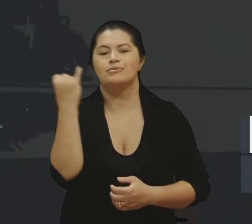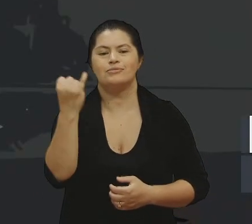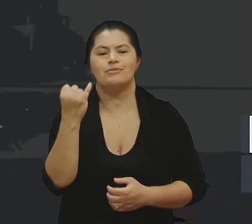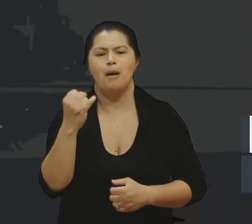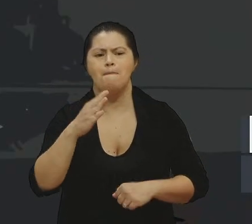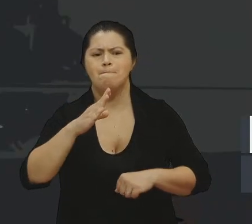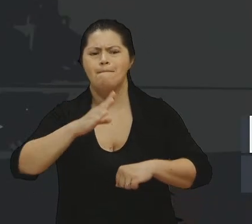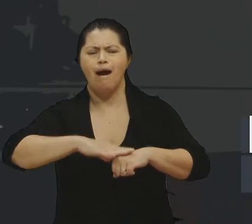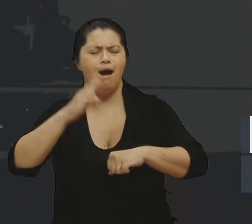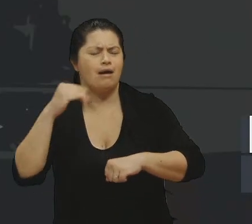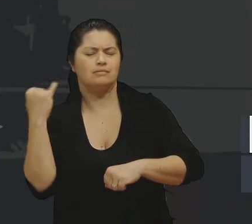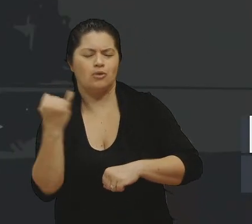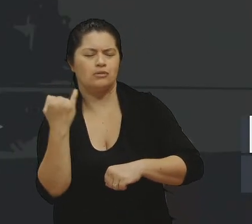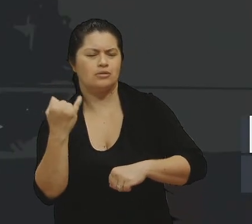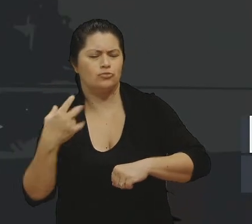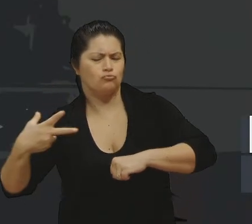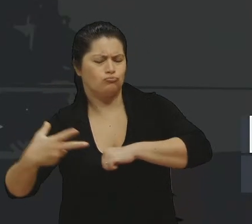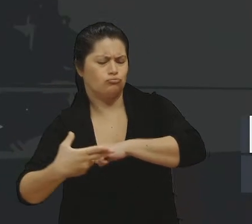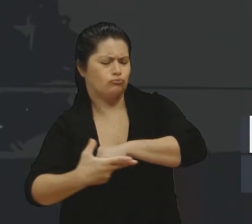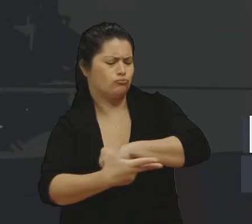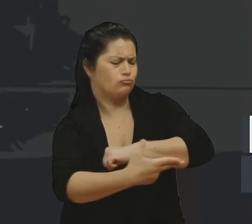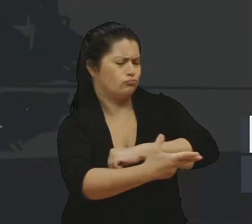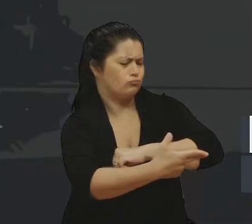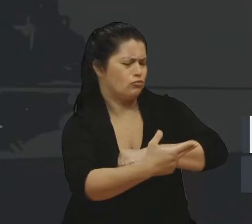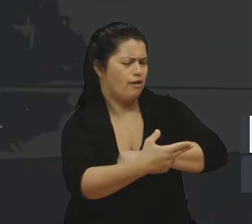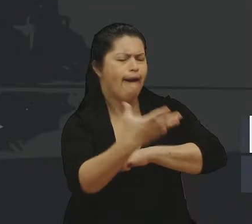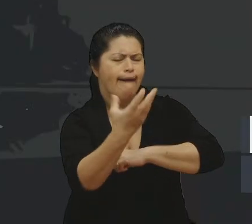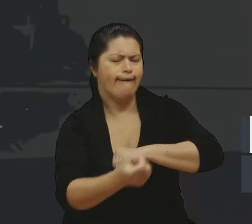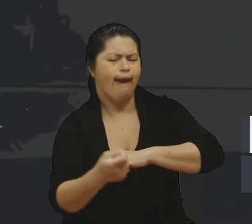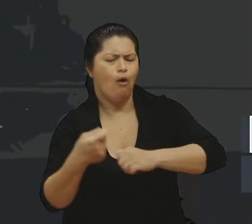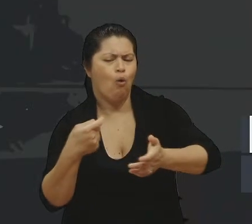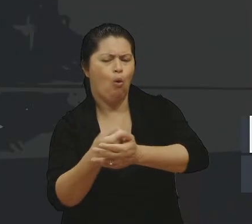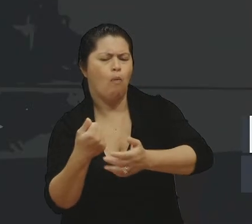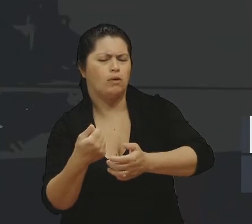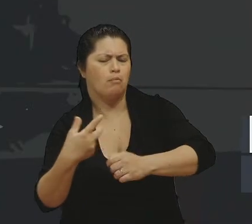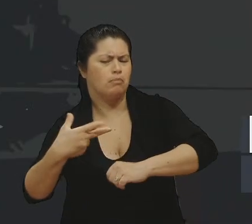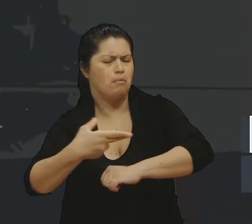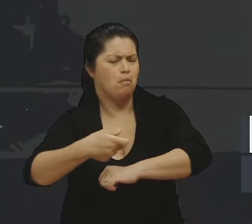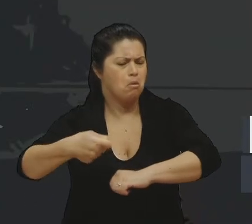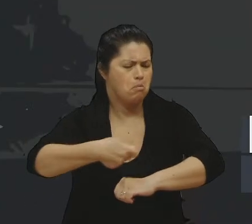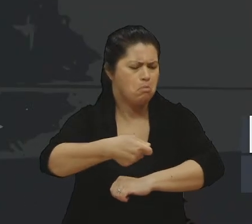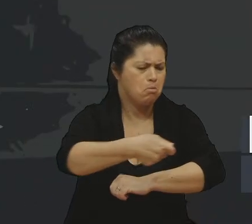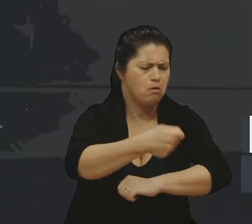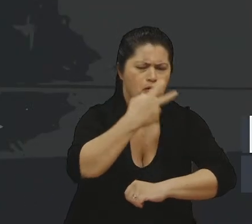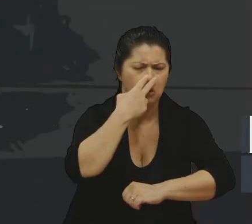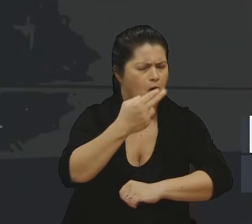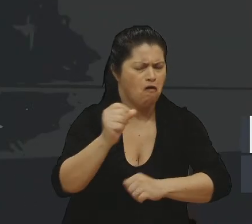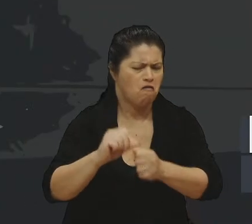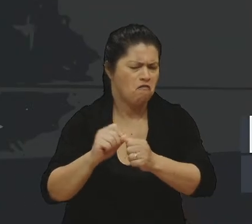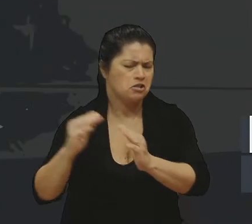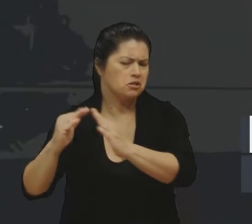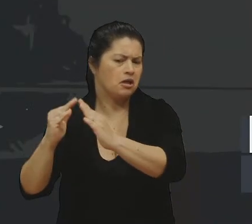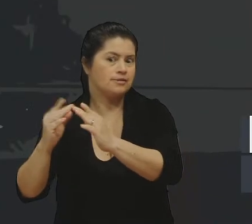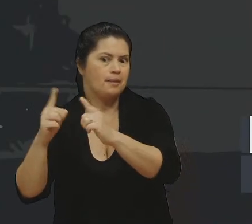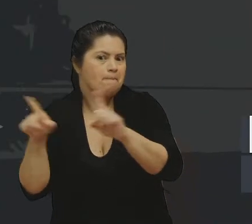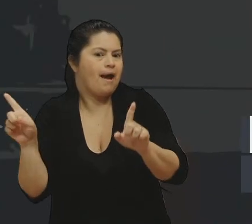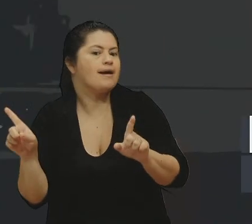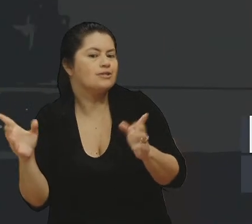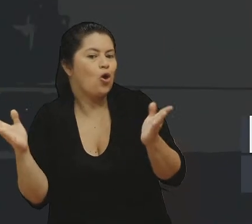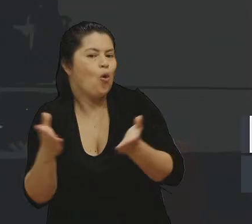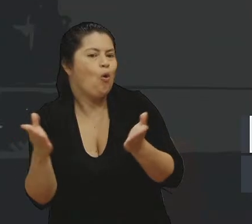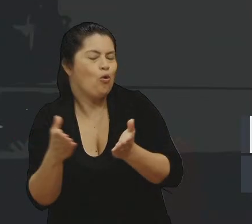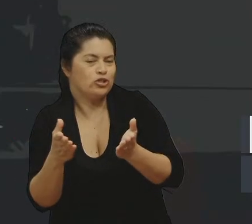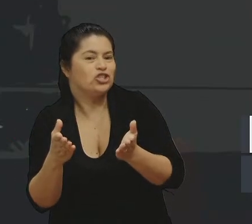si. Porque o corte ela poderia fazer em casa, ela compra uma maquininha, ela faz. Ela está interessada, talvez, no que ele entrega de style, literalmente, né?